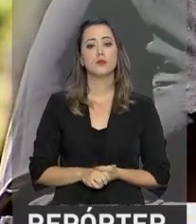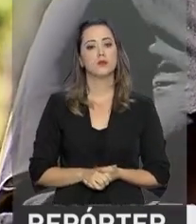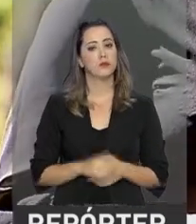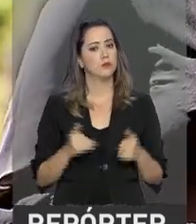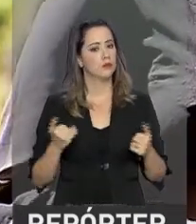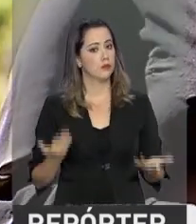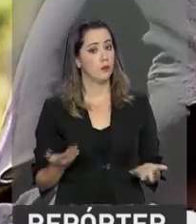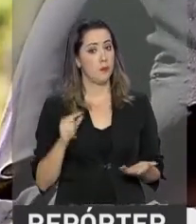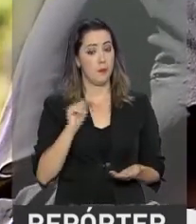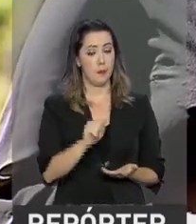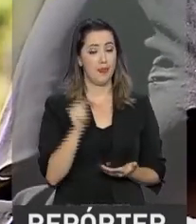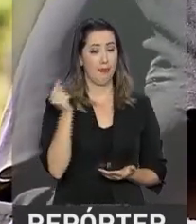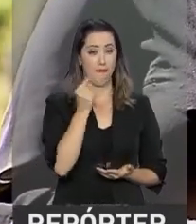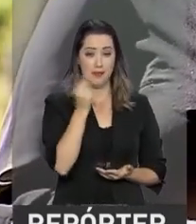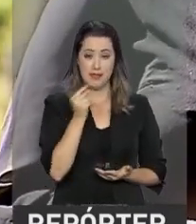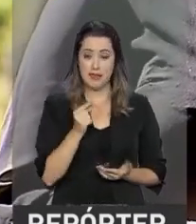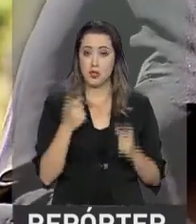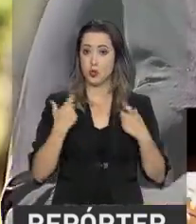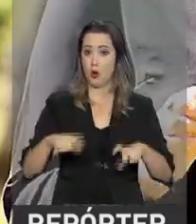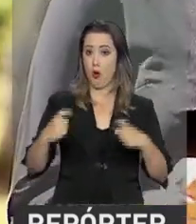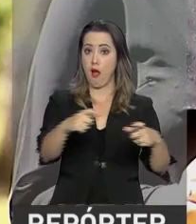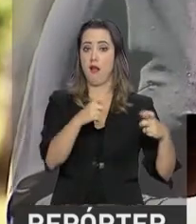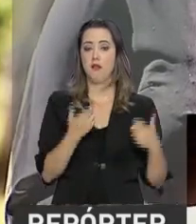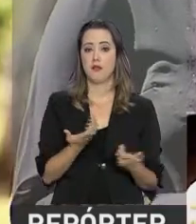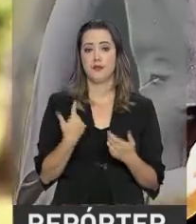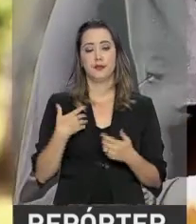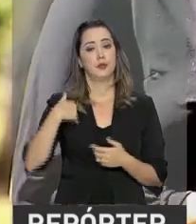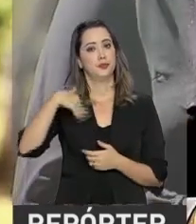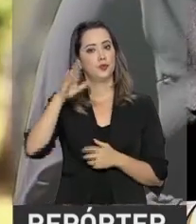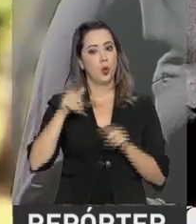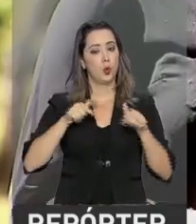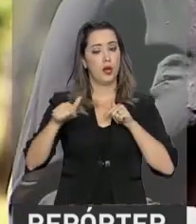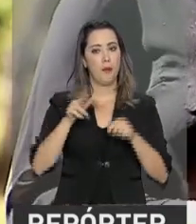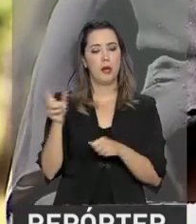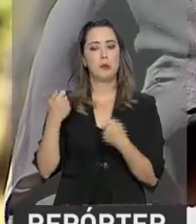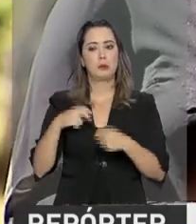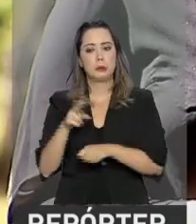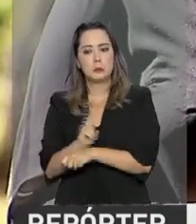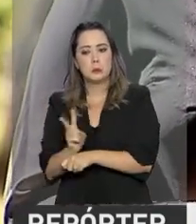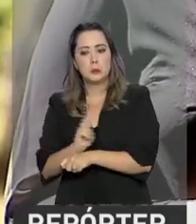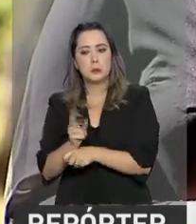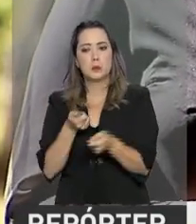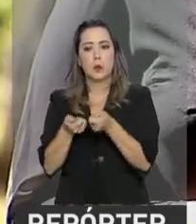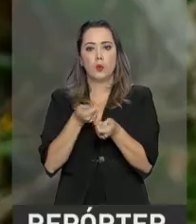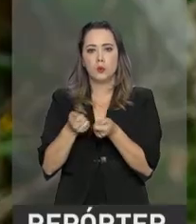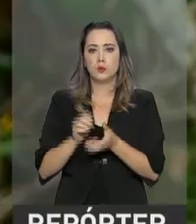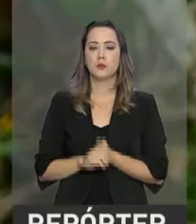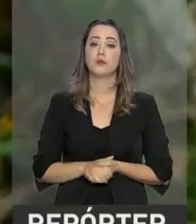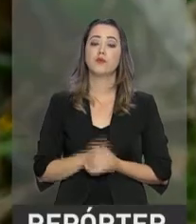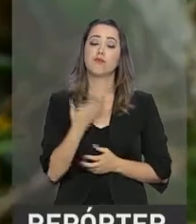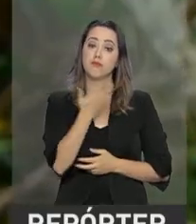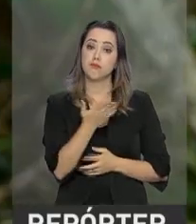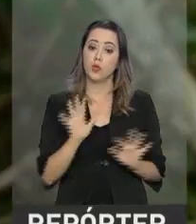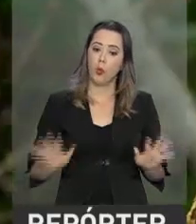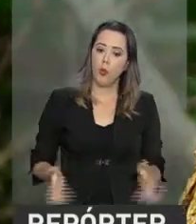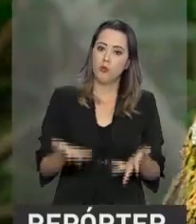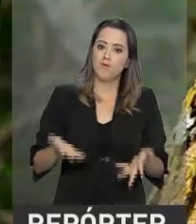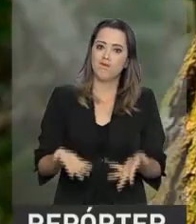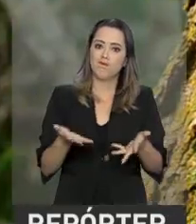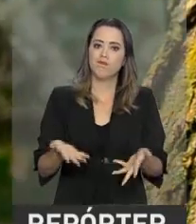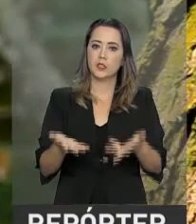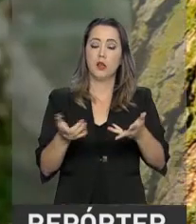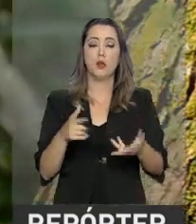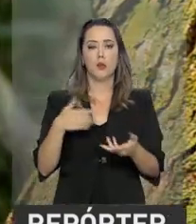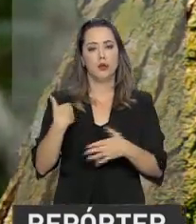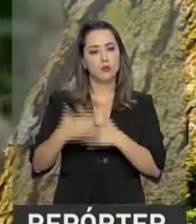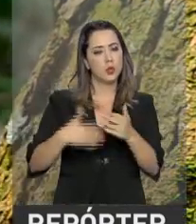amazonas e são nesses locais que boa parte das ações estarão concentradas com a mobilização o governo espera